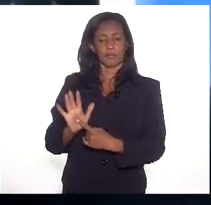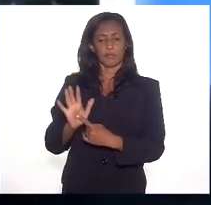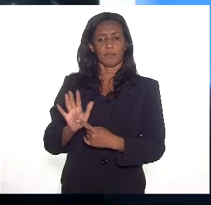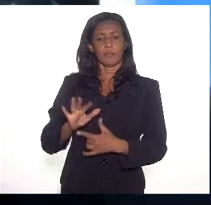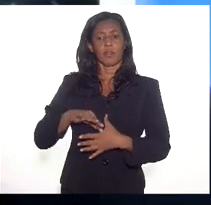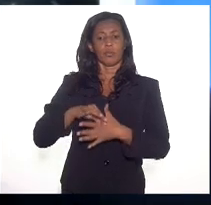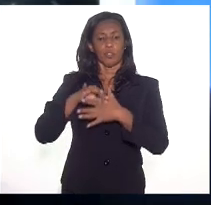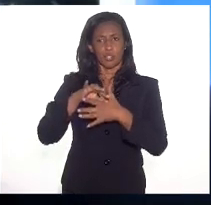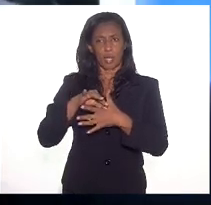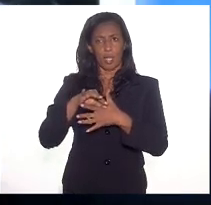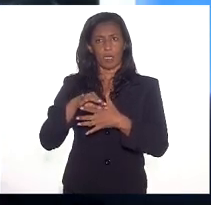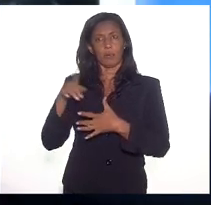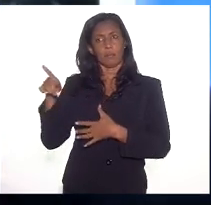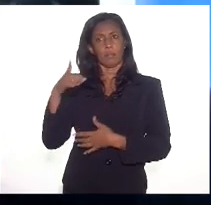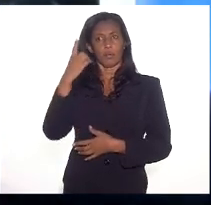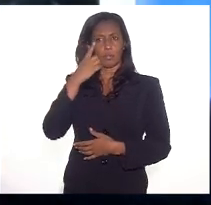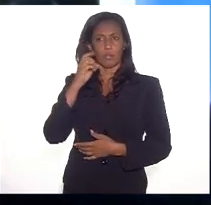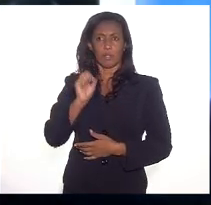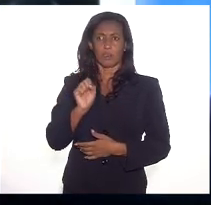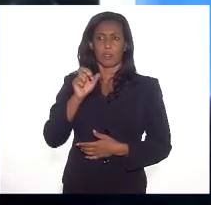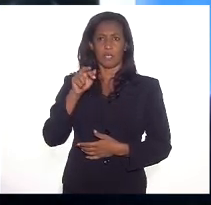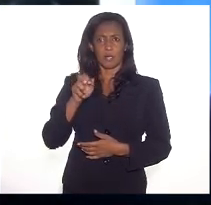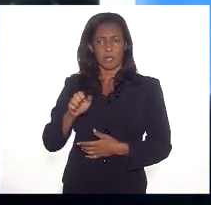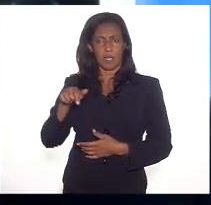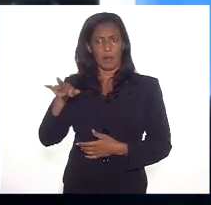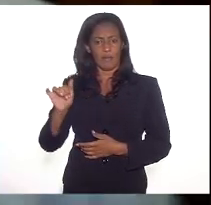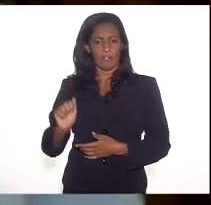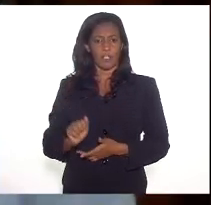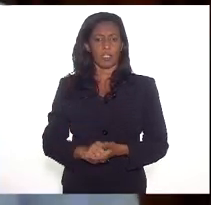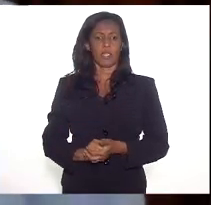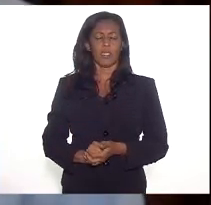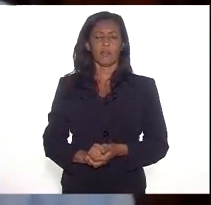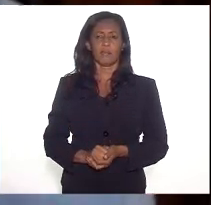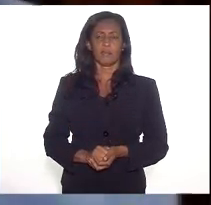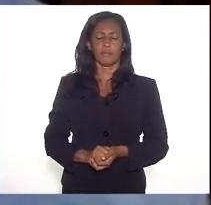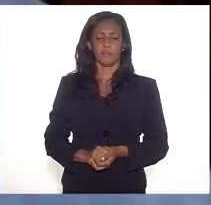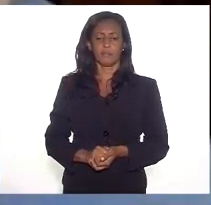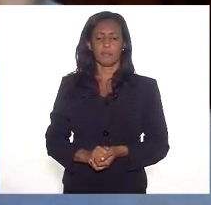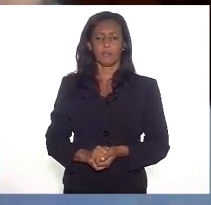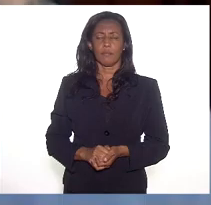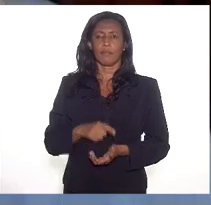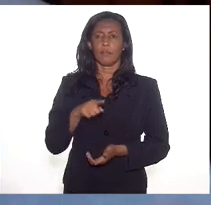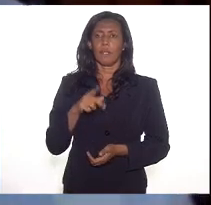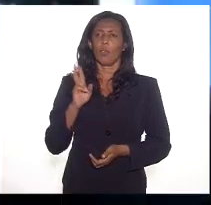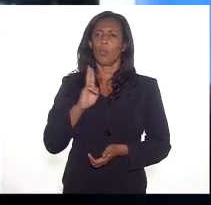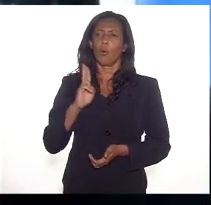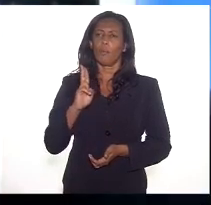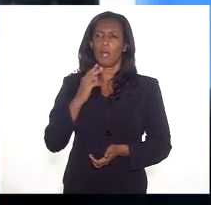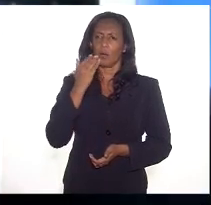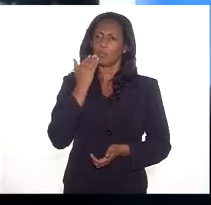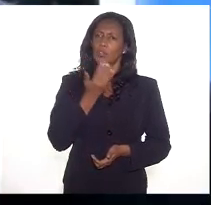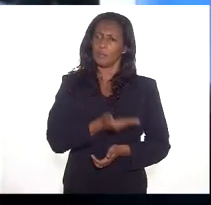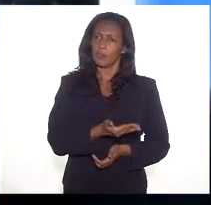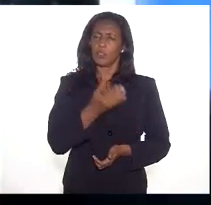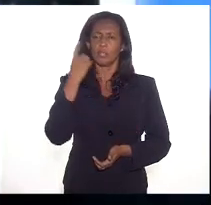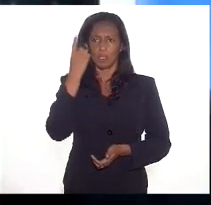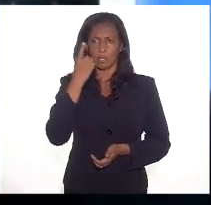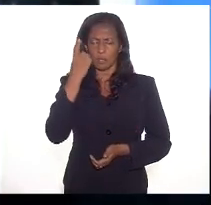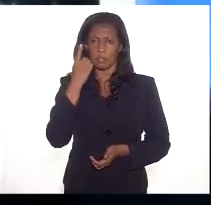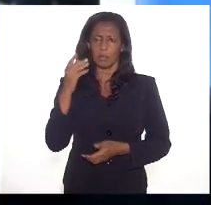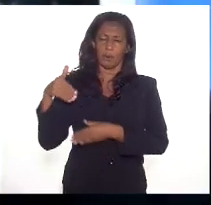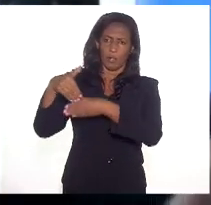destaque pelo deputado Flávio Serafini e vamos pedir a verificação de quórum. Verificação nominal já está pedida. Verificação nominal já está pedida. O deputado apresenta e